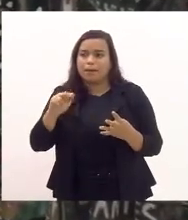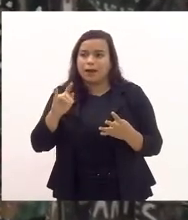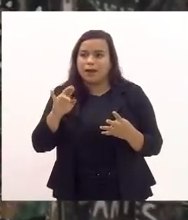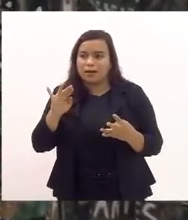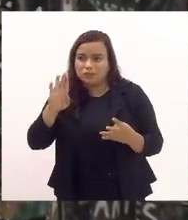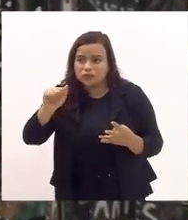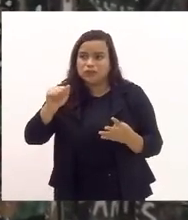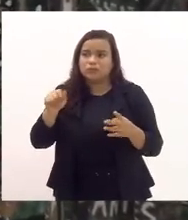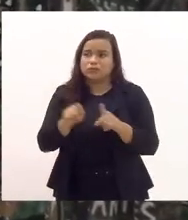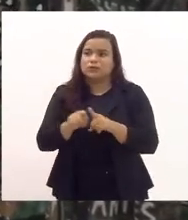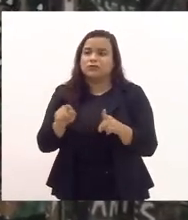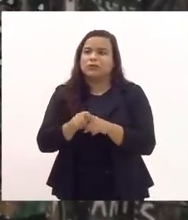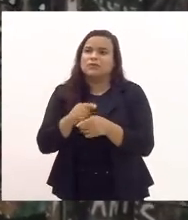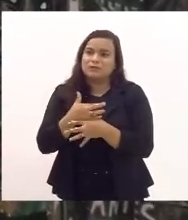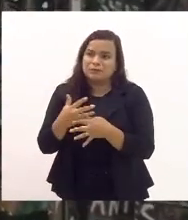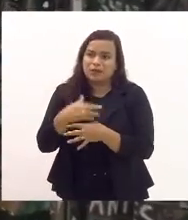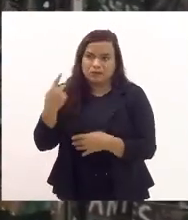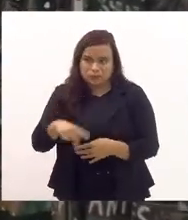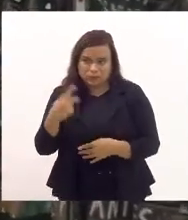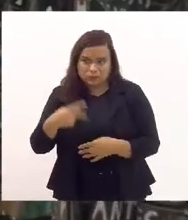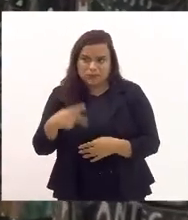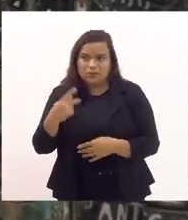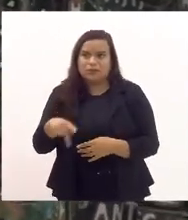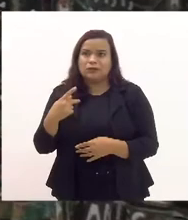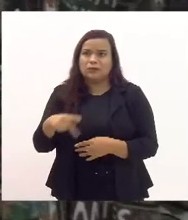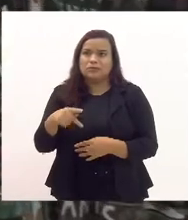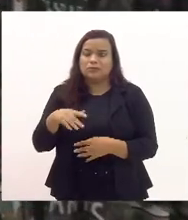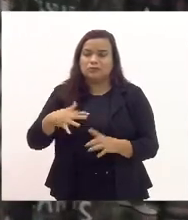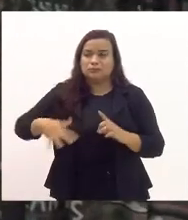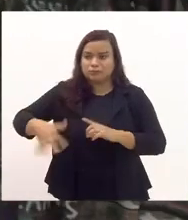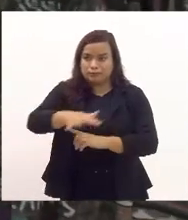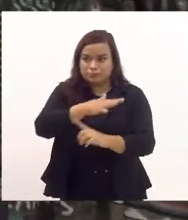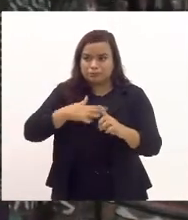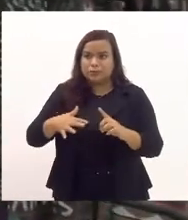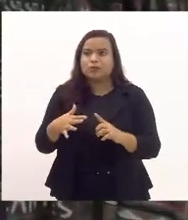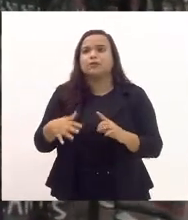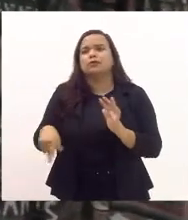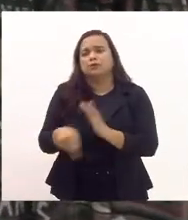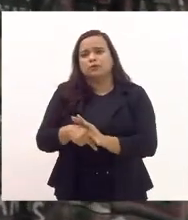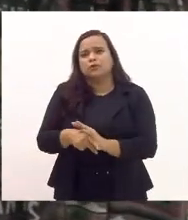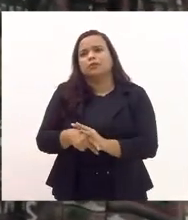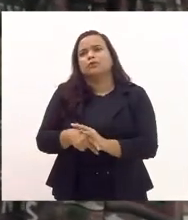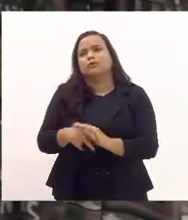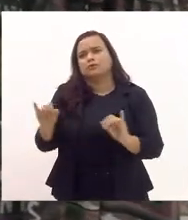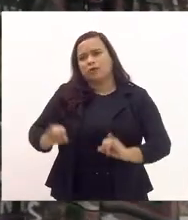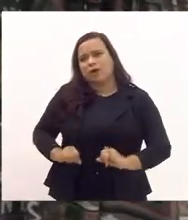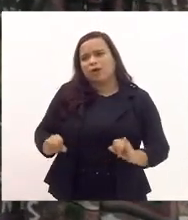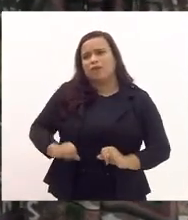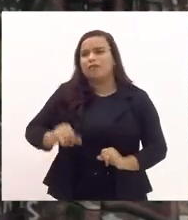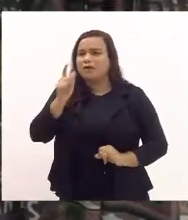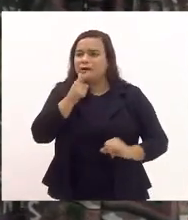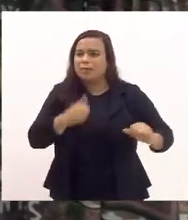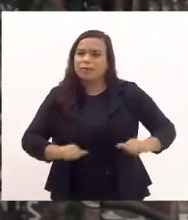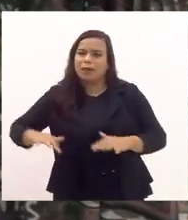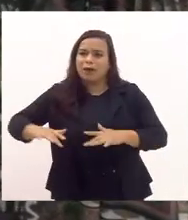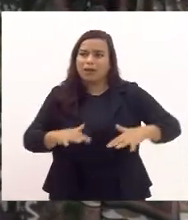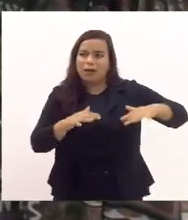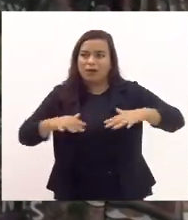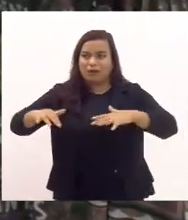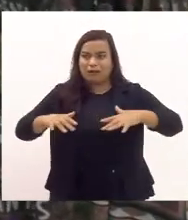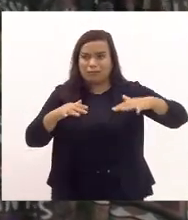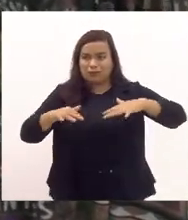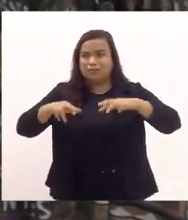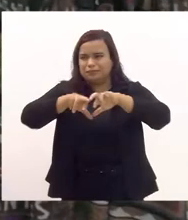na cidade SAC da Metropolitana que sofreram com as enchentes o noroeste